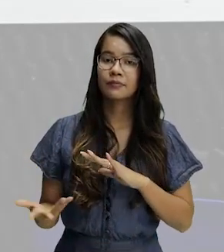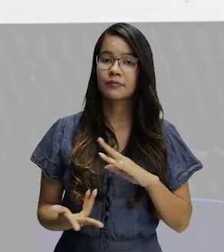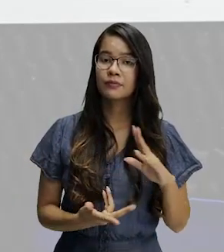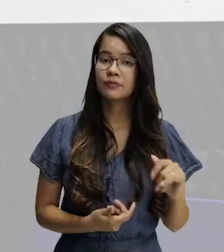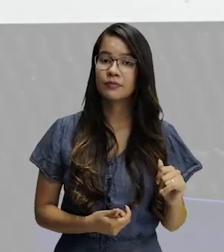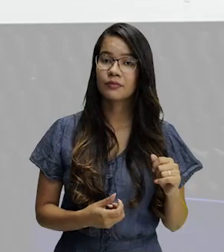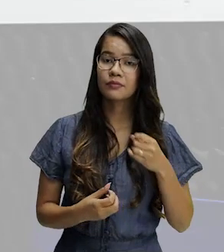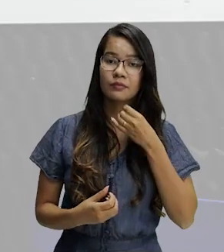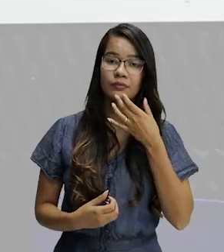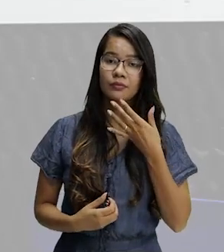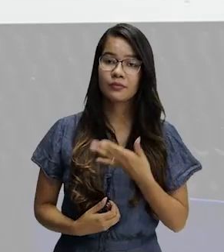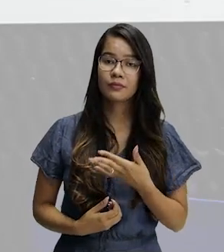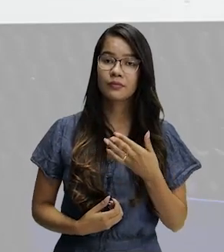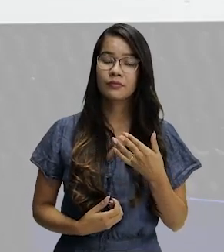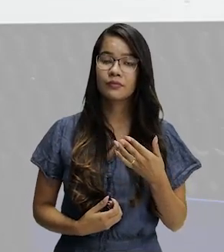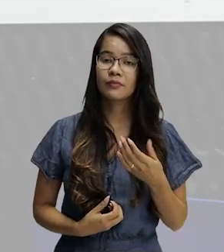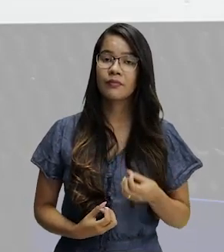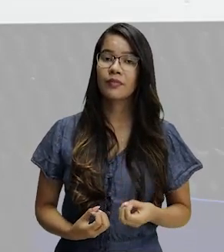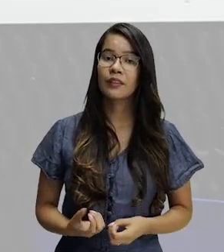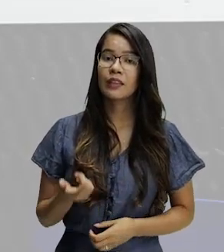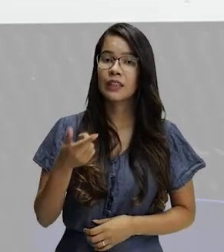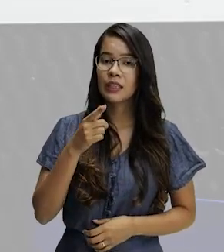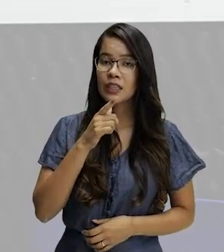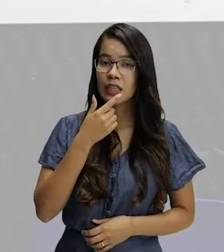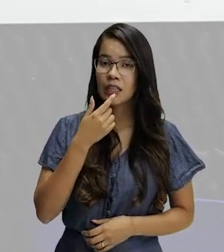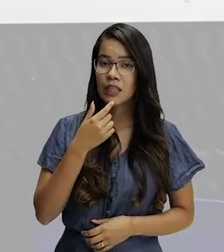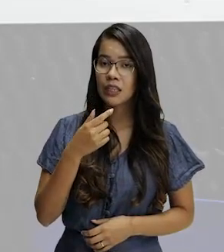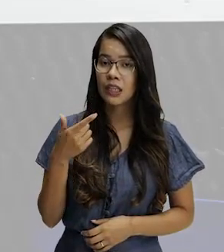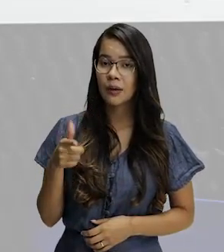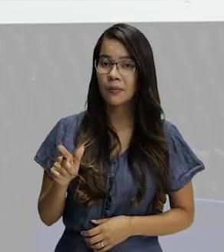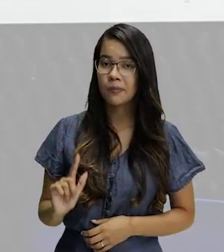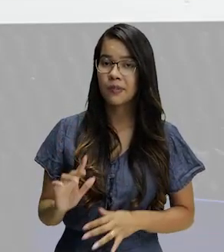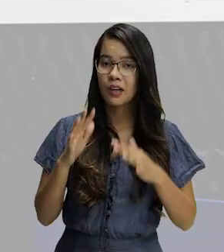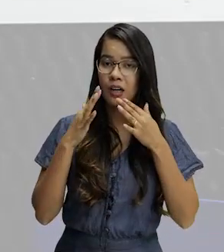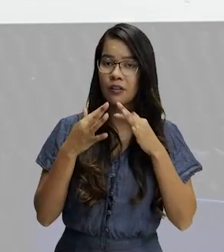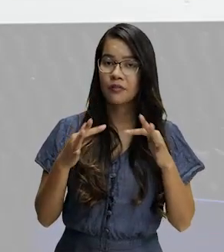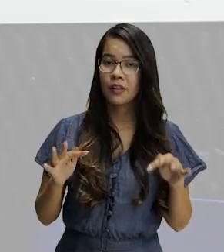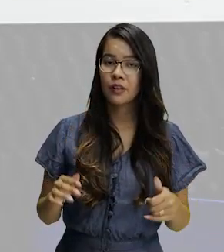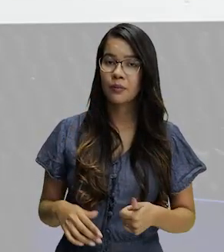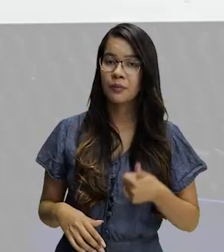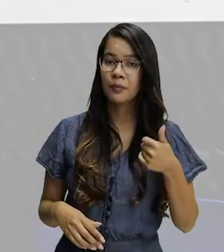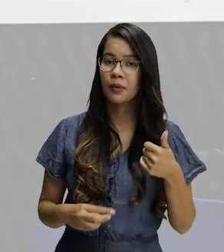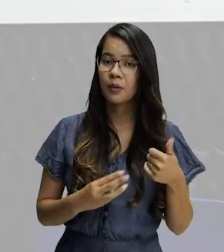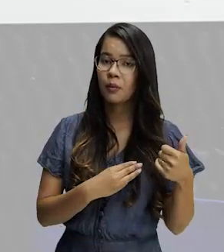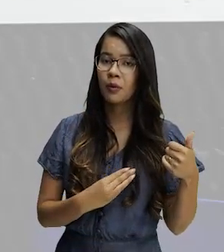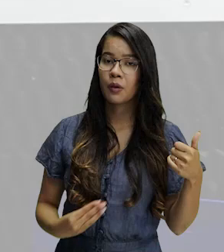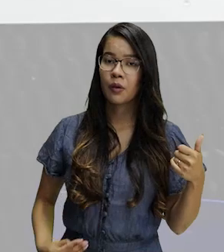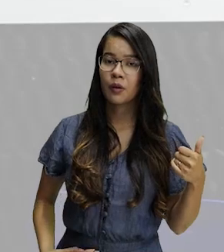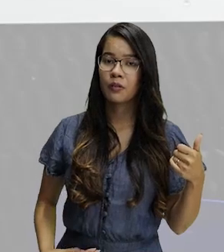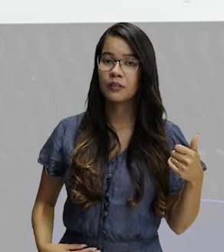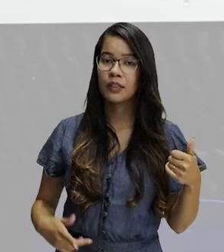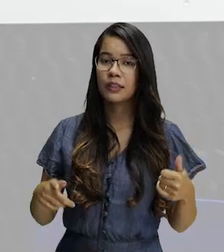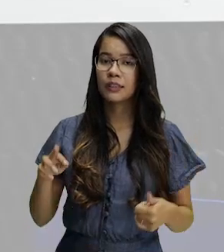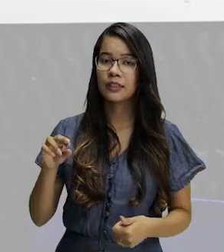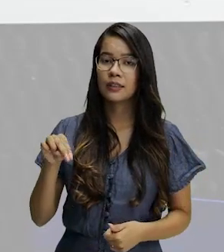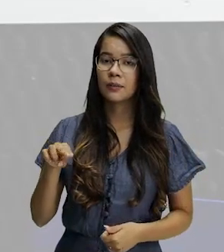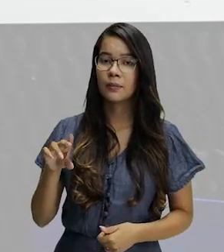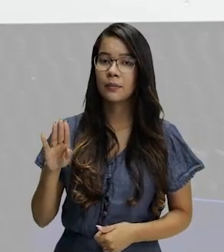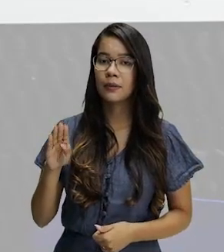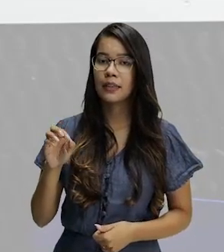vale apenas a reprodução de uma frase do primeiro-ministro da Grã-Bretanha nas vésperas da Segunda Guerra